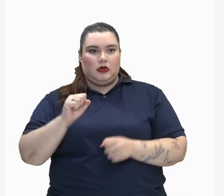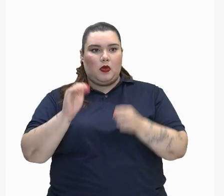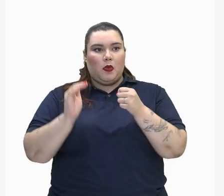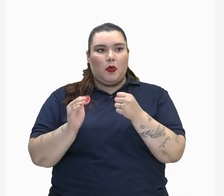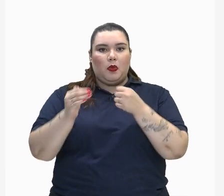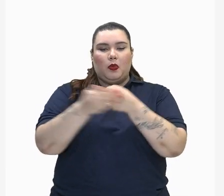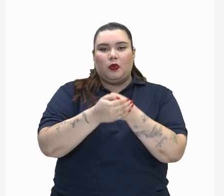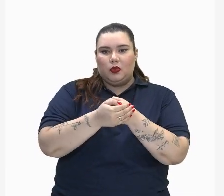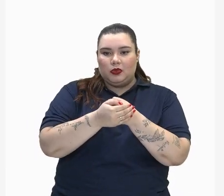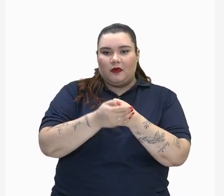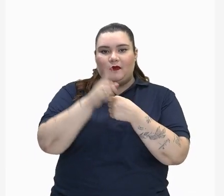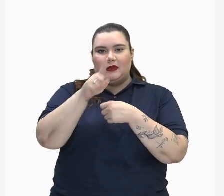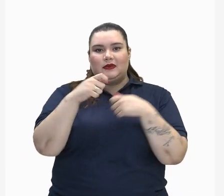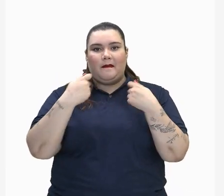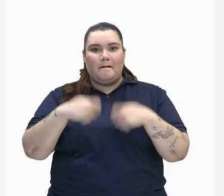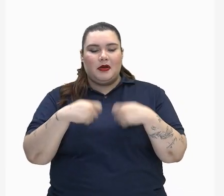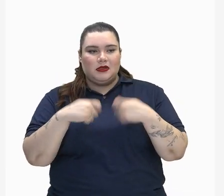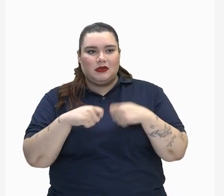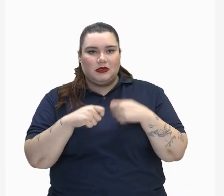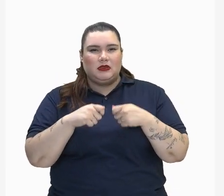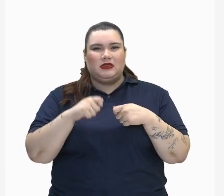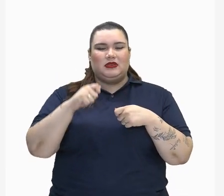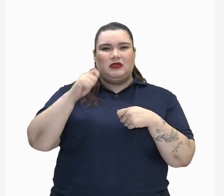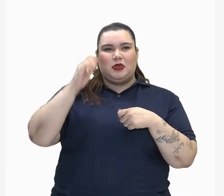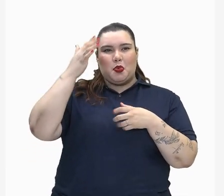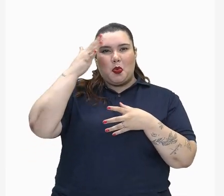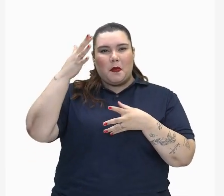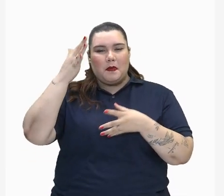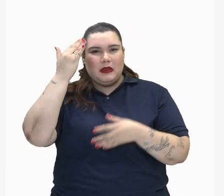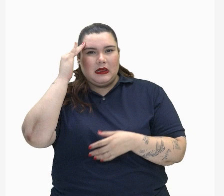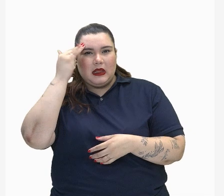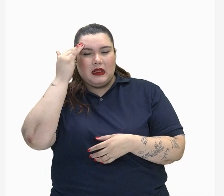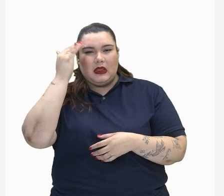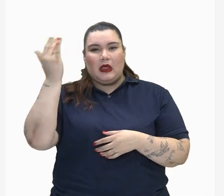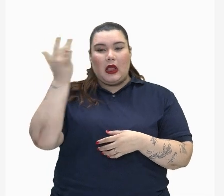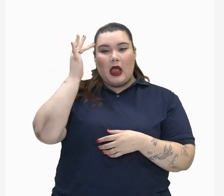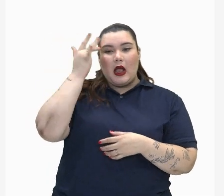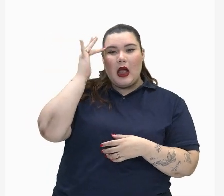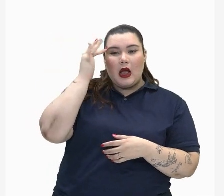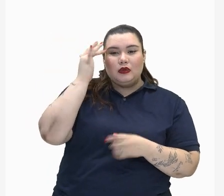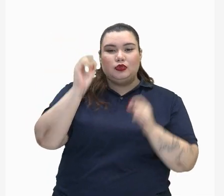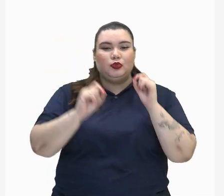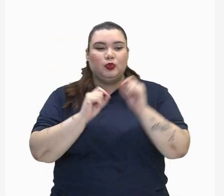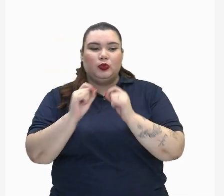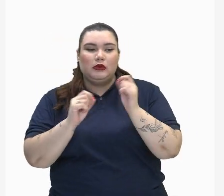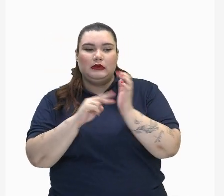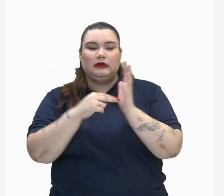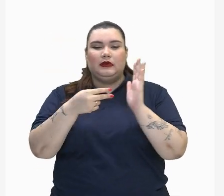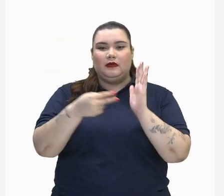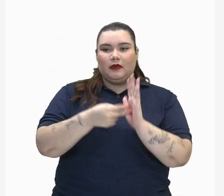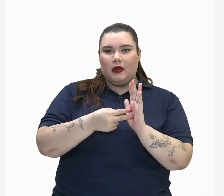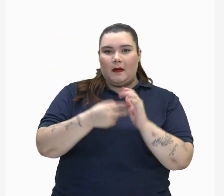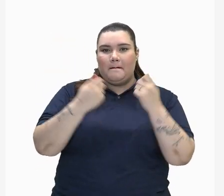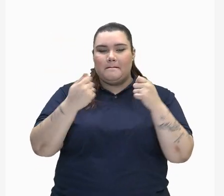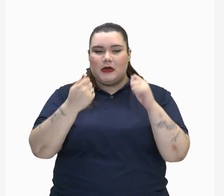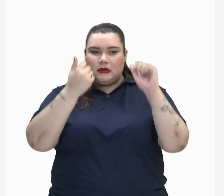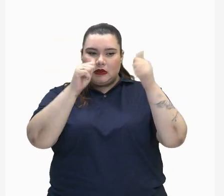que você precisa deduzir, inferir, né, você precisa fazer